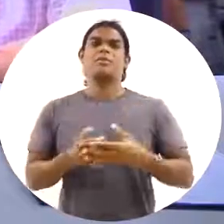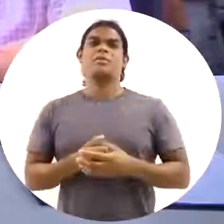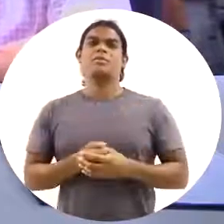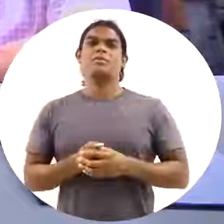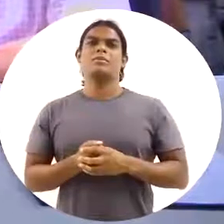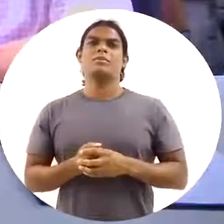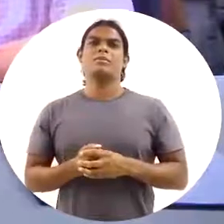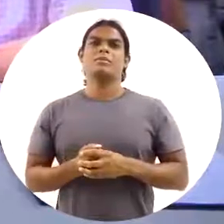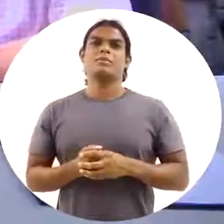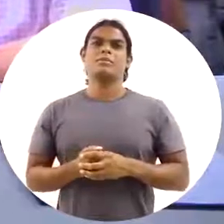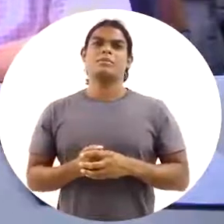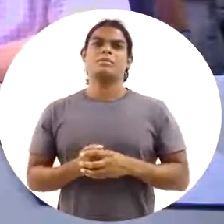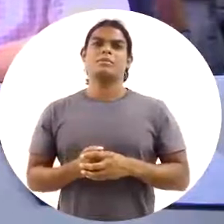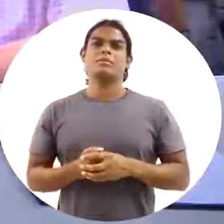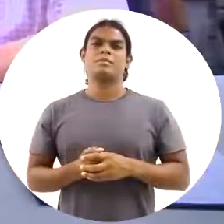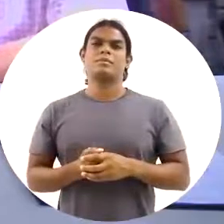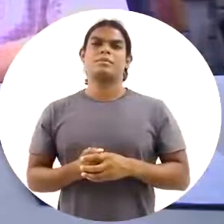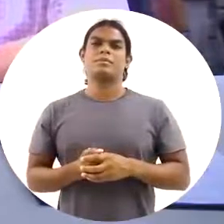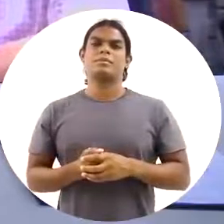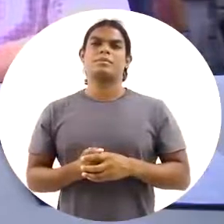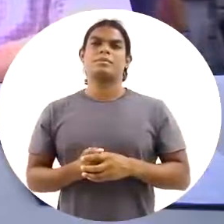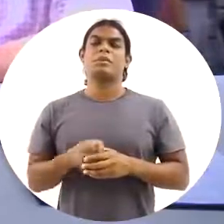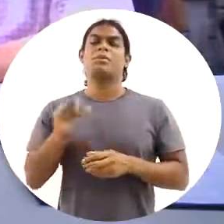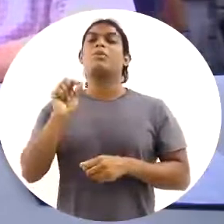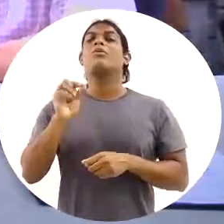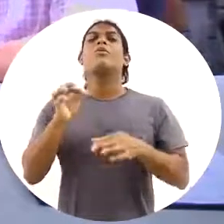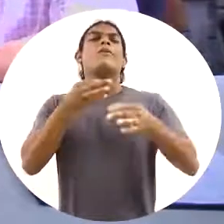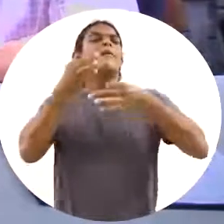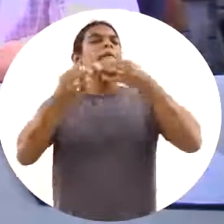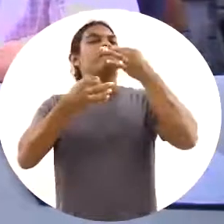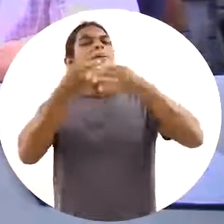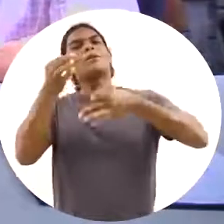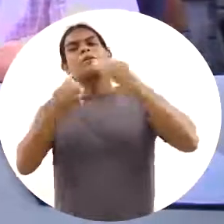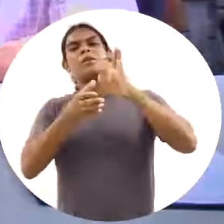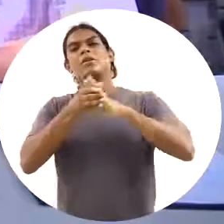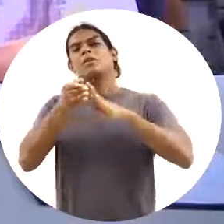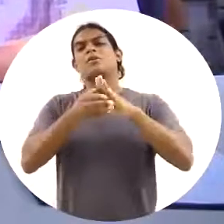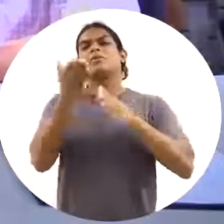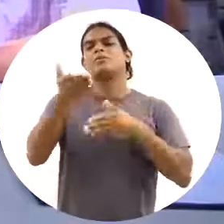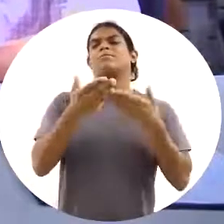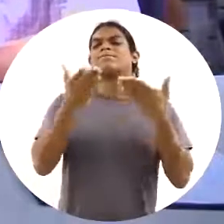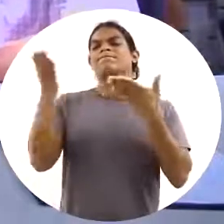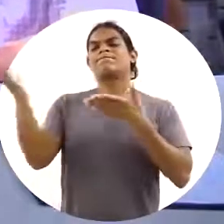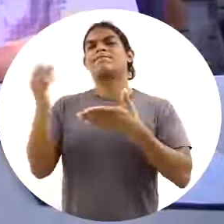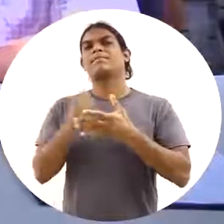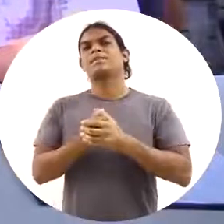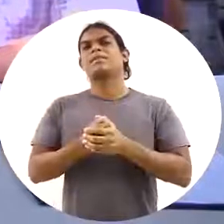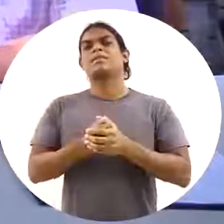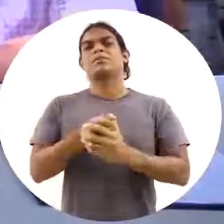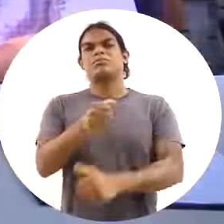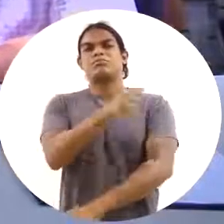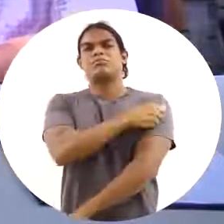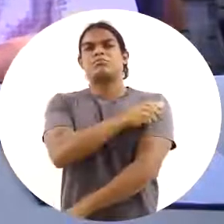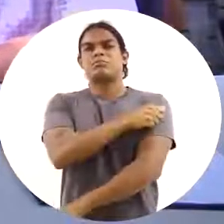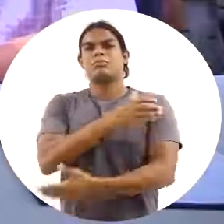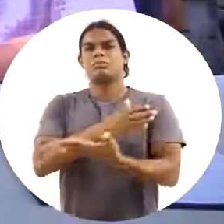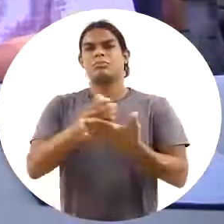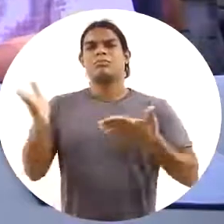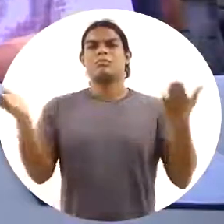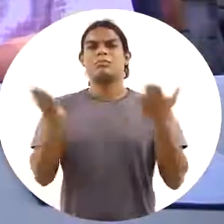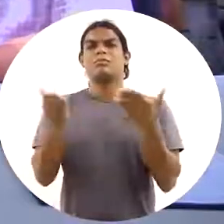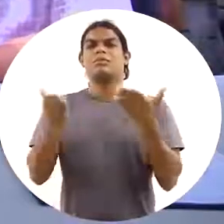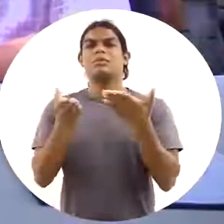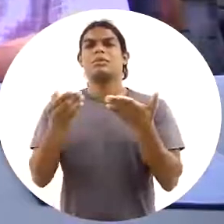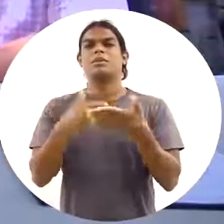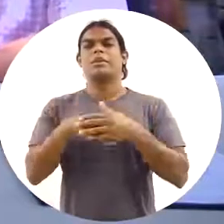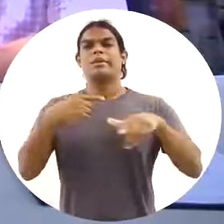que dentro da área de design de interiores, né? Qual é a dica que tu dá a esse aluno que está começando, que quer ingressar